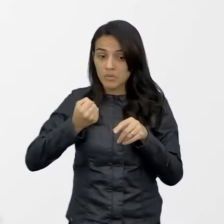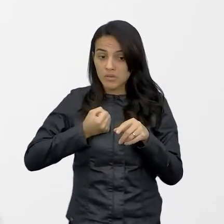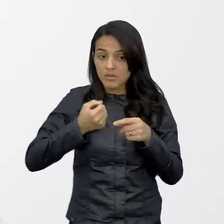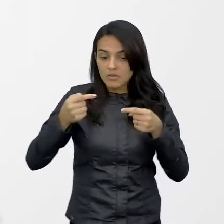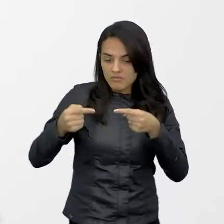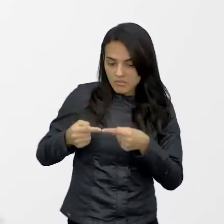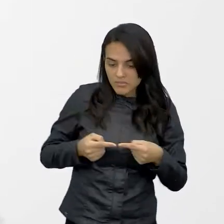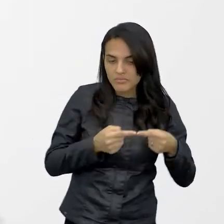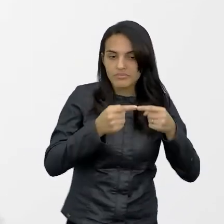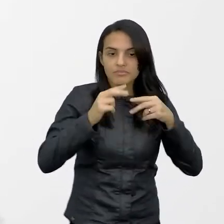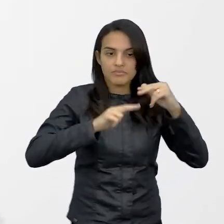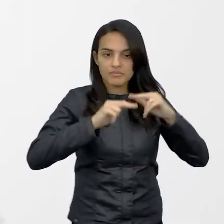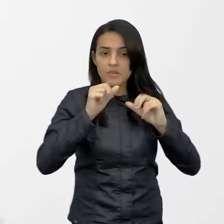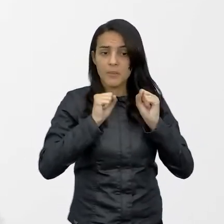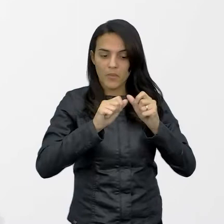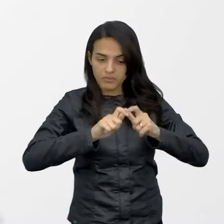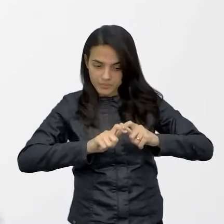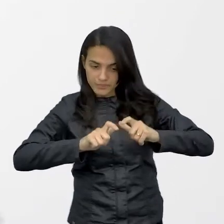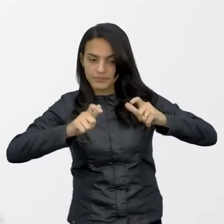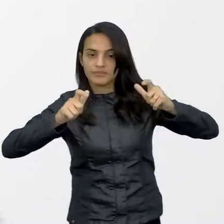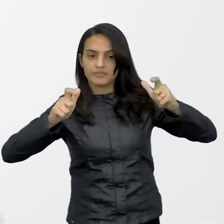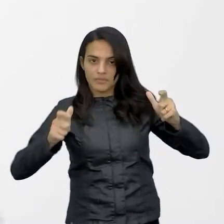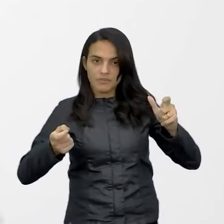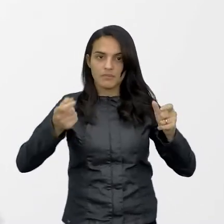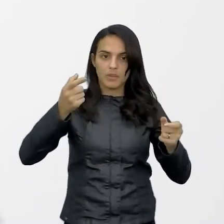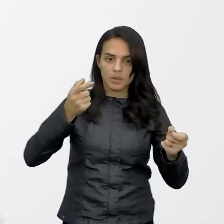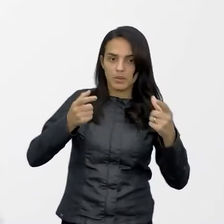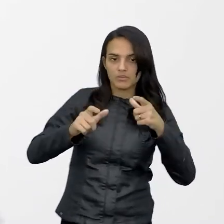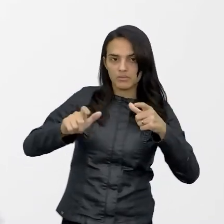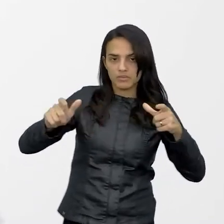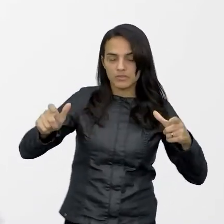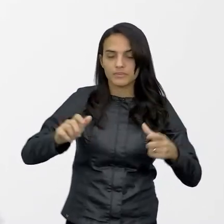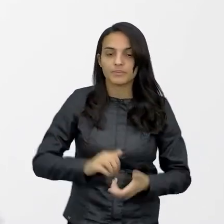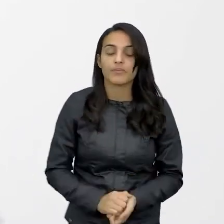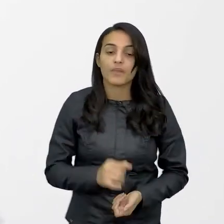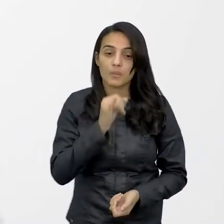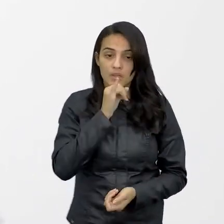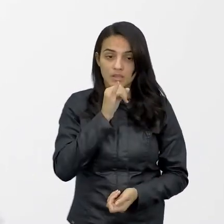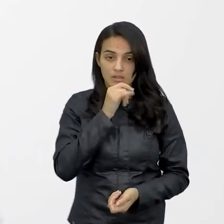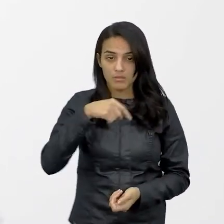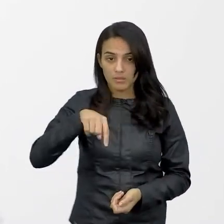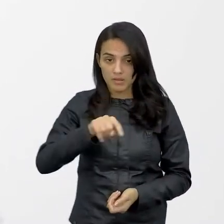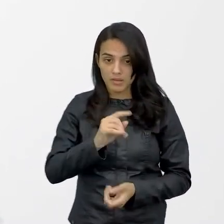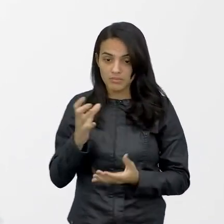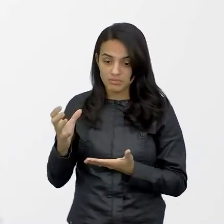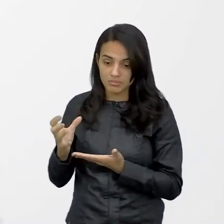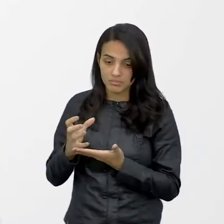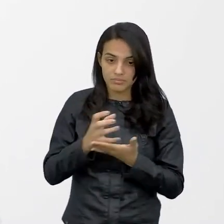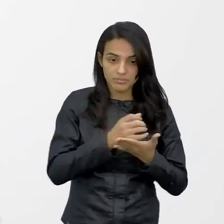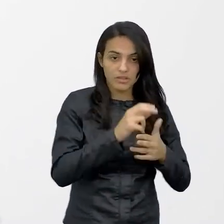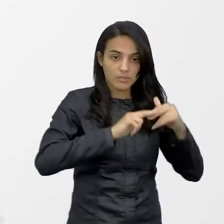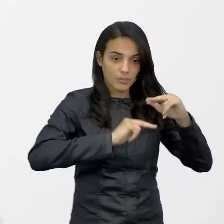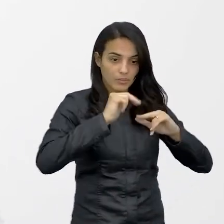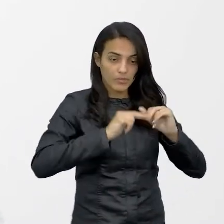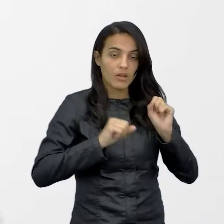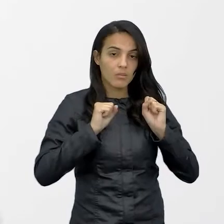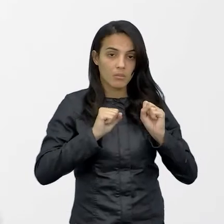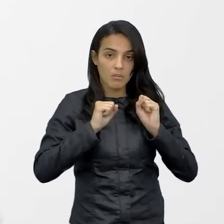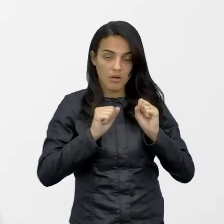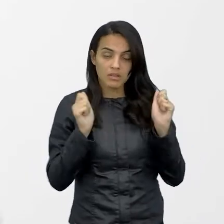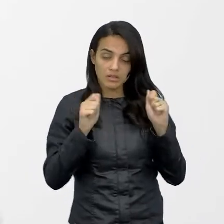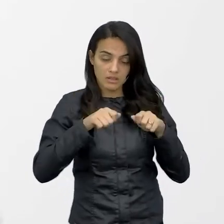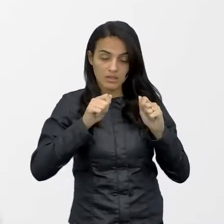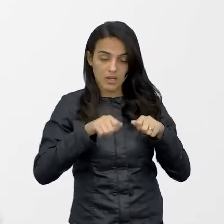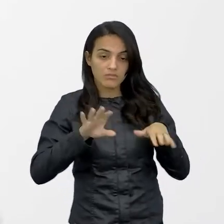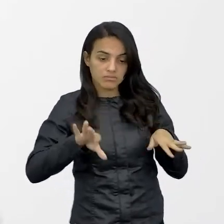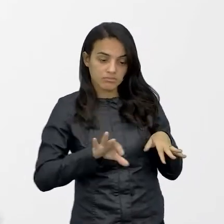entre elementos pode crescer de forma exponencial. Se nós pegarmos apenas um punhado de elementos, eles podem estar